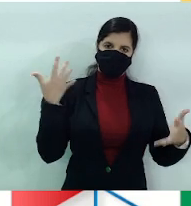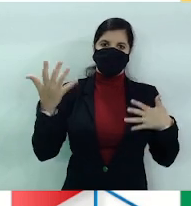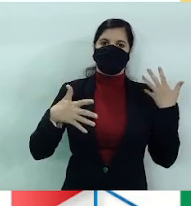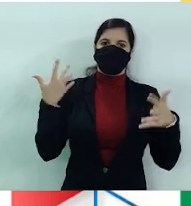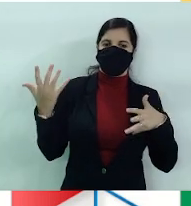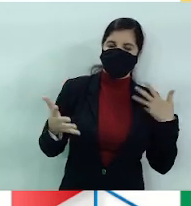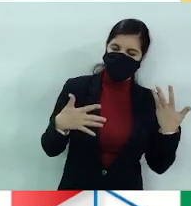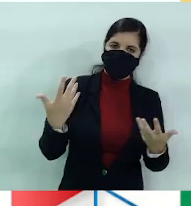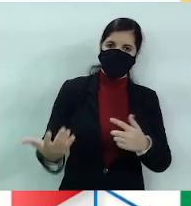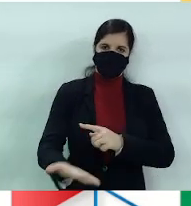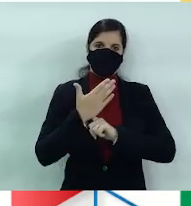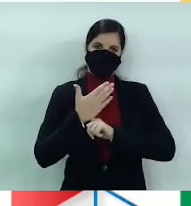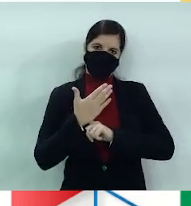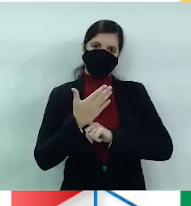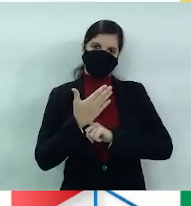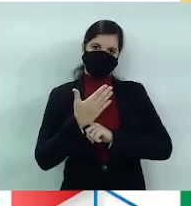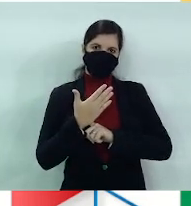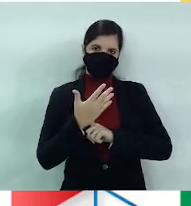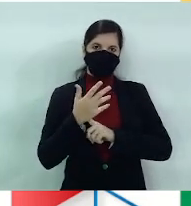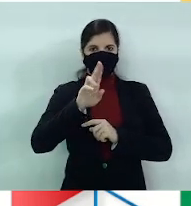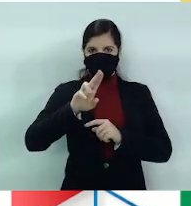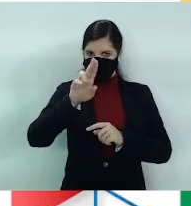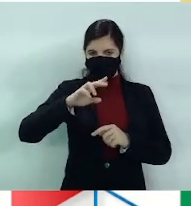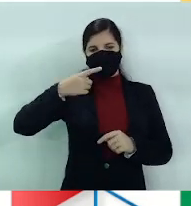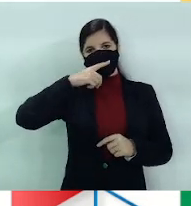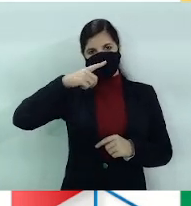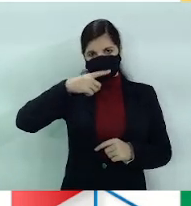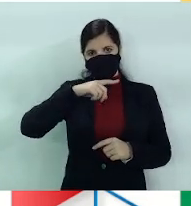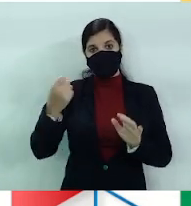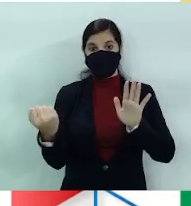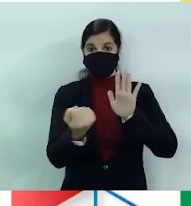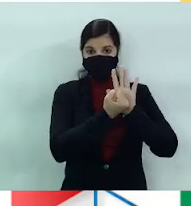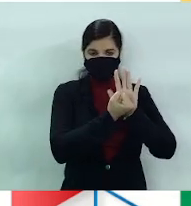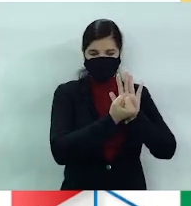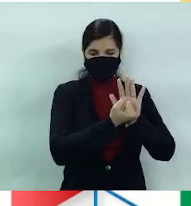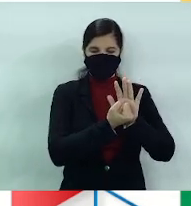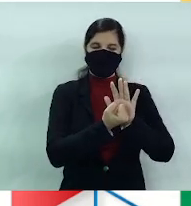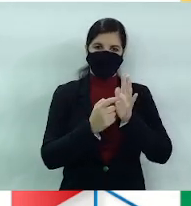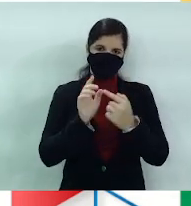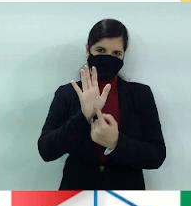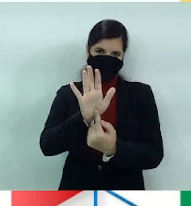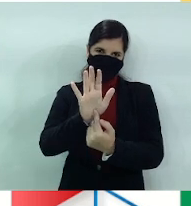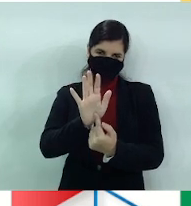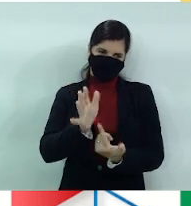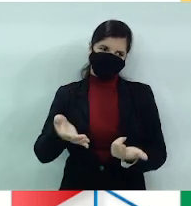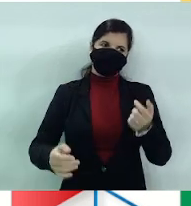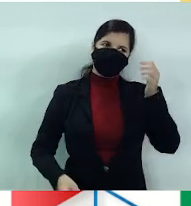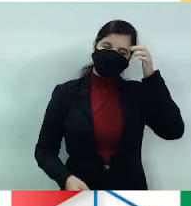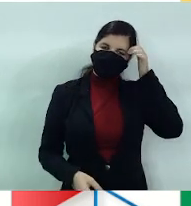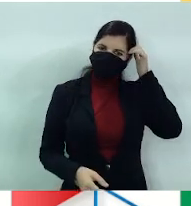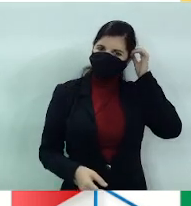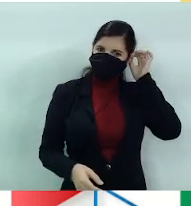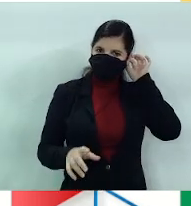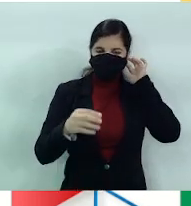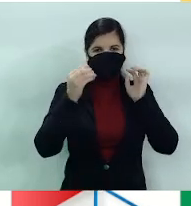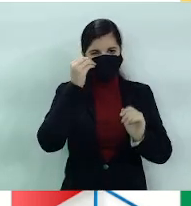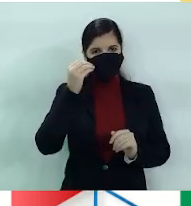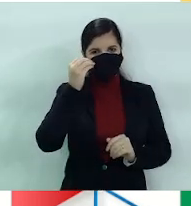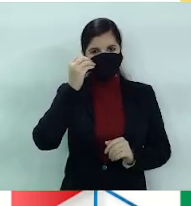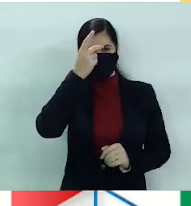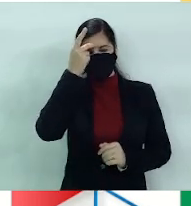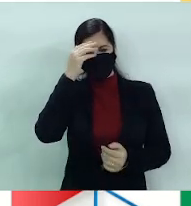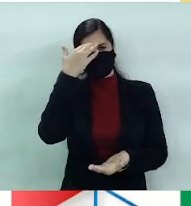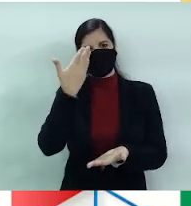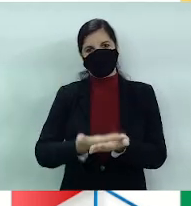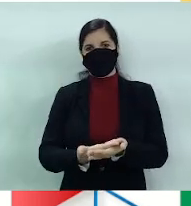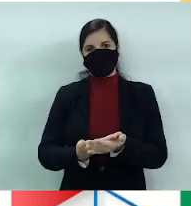ser divertida também, caso você use o produto da marca que está aí na tela. Então é mais ou menos tentando convencer